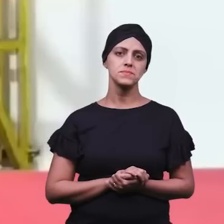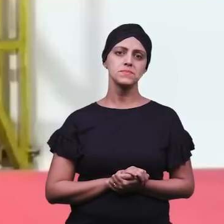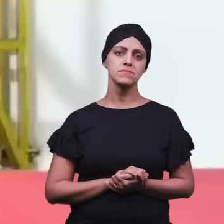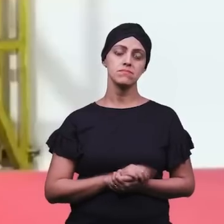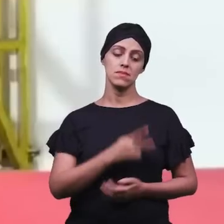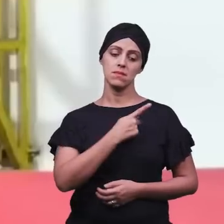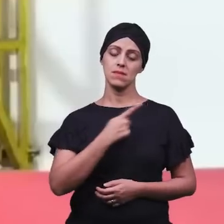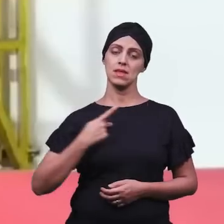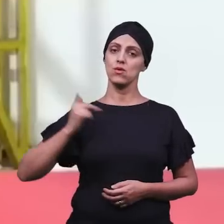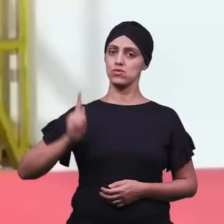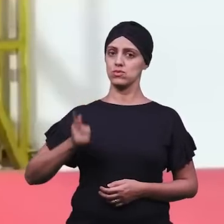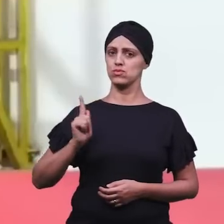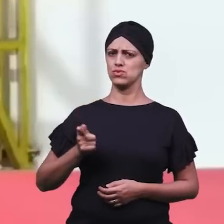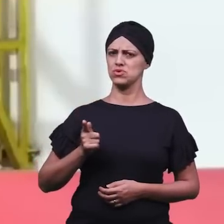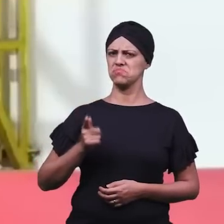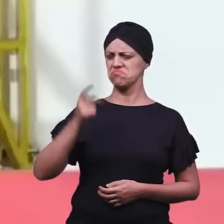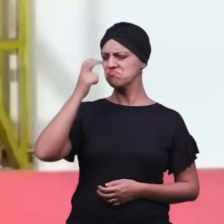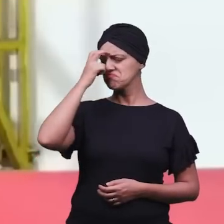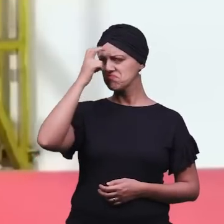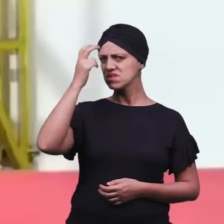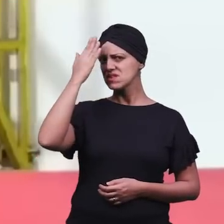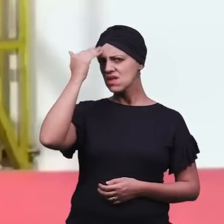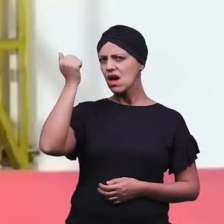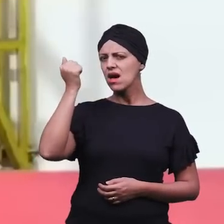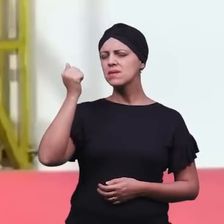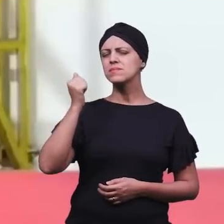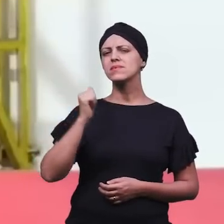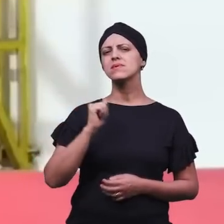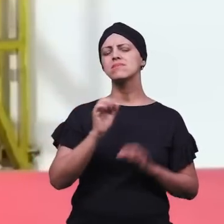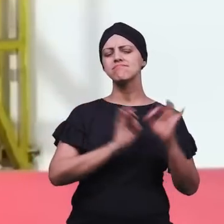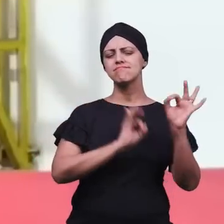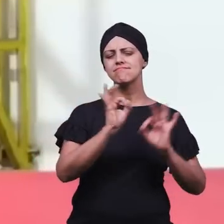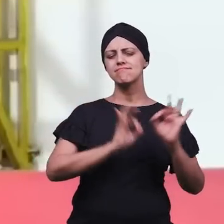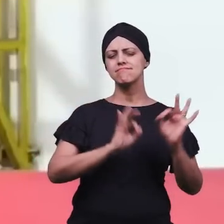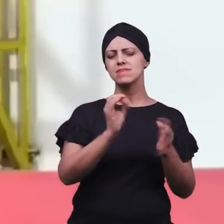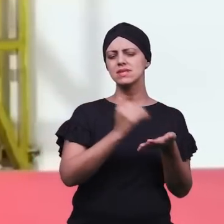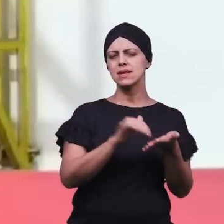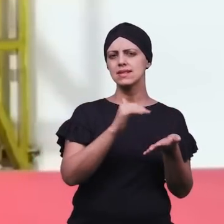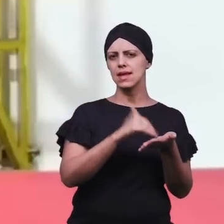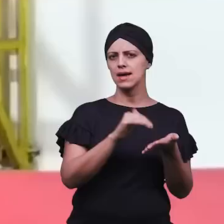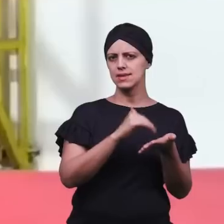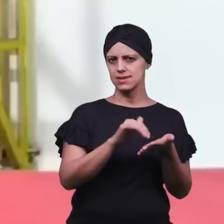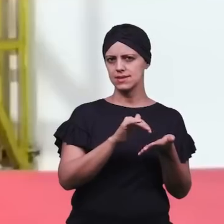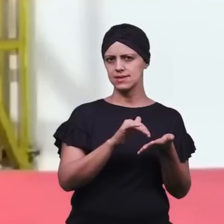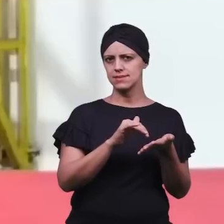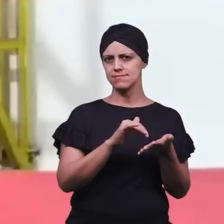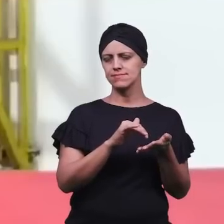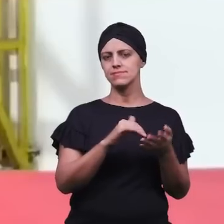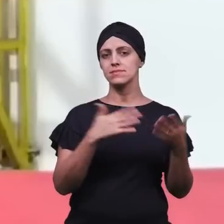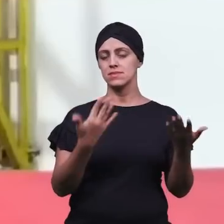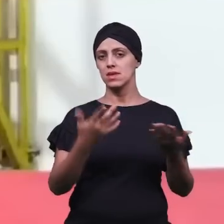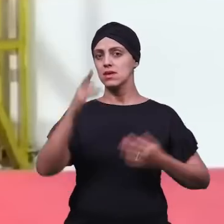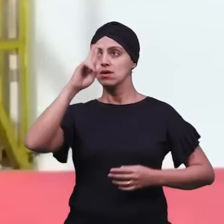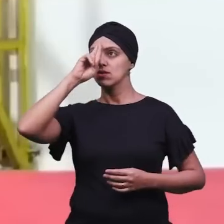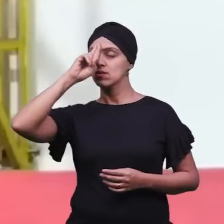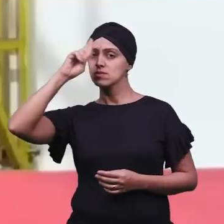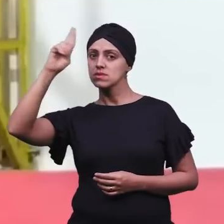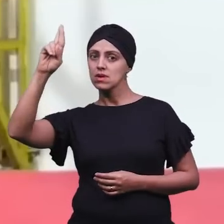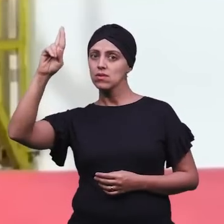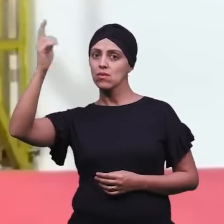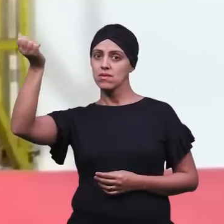nosso presidente, pastor Gedeuti, muito sábio, organizou uma secretaria. E aí o